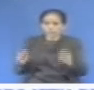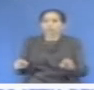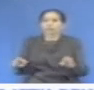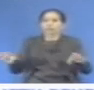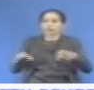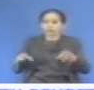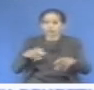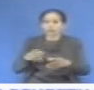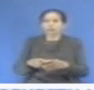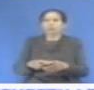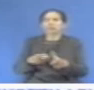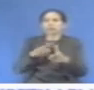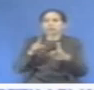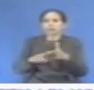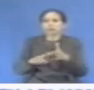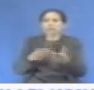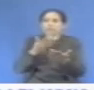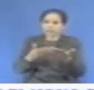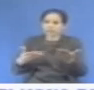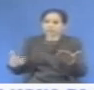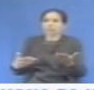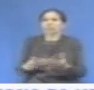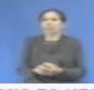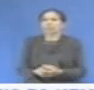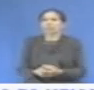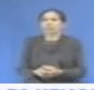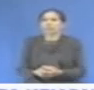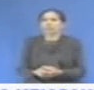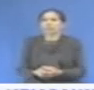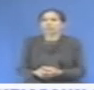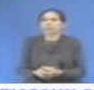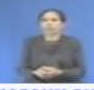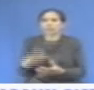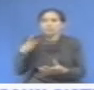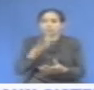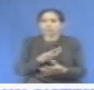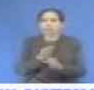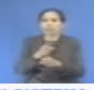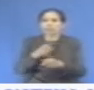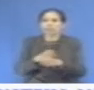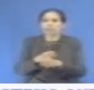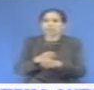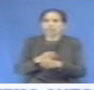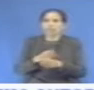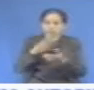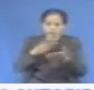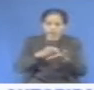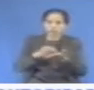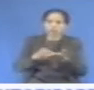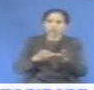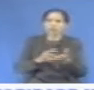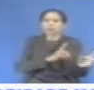onde é a preparação. Segundo, infraestrutura. Nem mais não engata a autoridade marítima e está haludeito, documento não é fácil. Mas quando